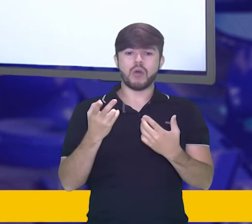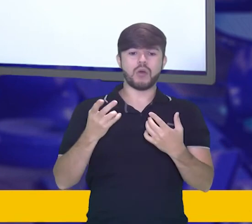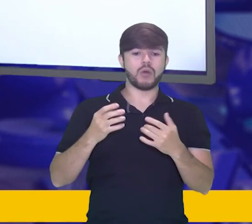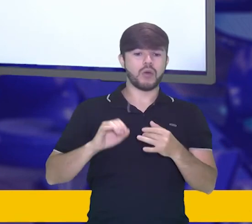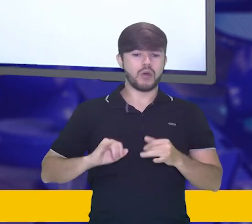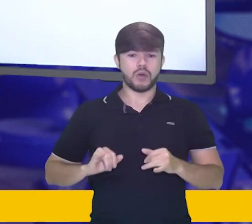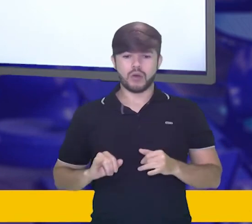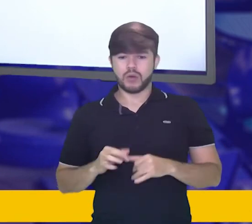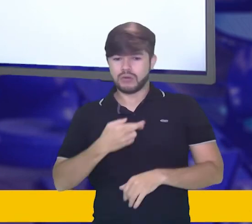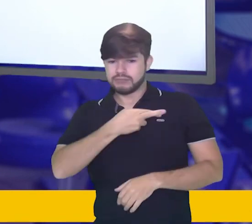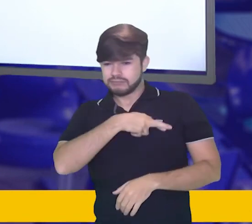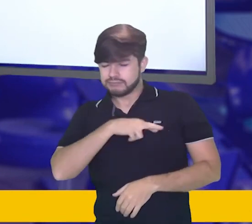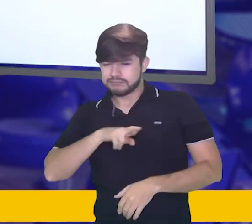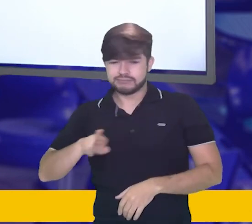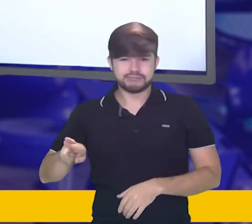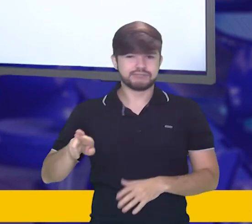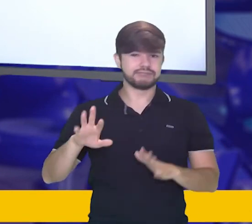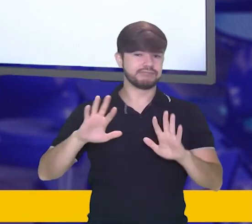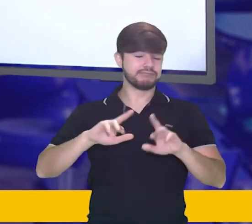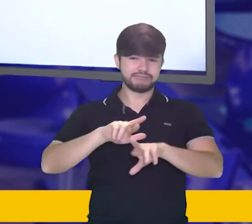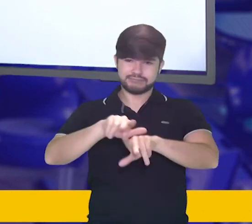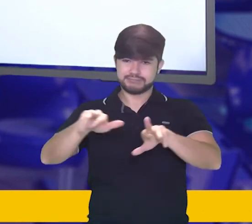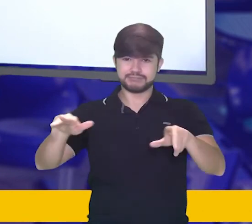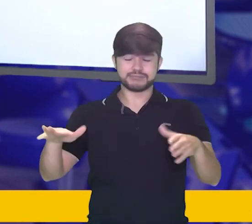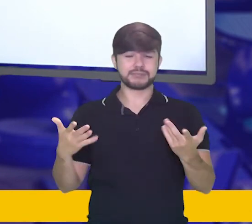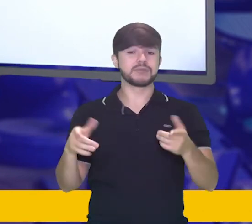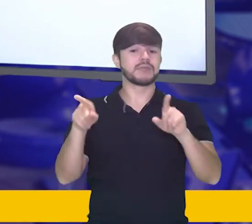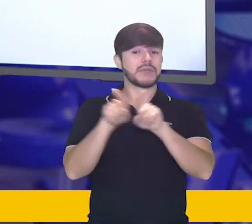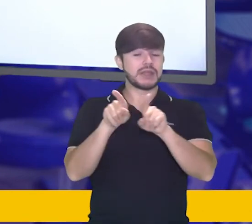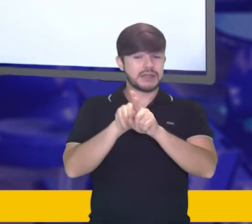religiões politeístas e monoteístas, entre outras.